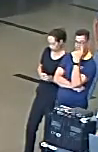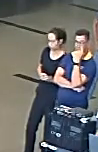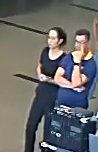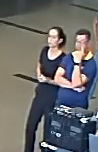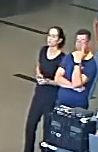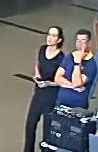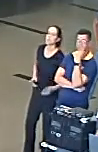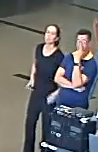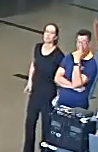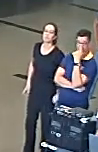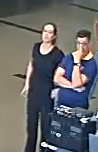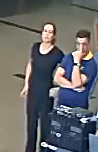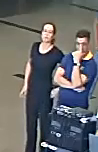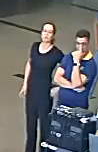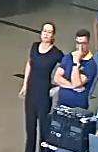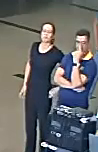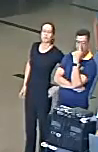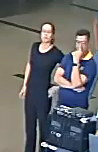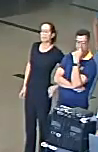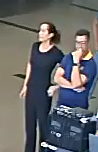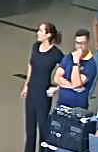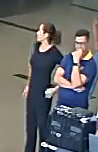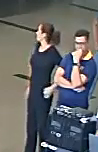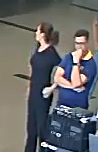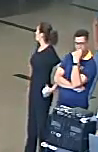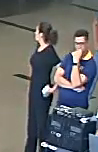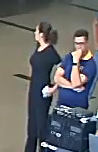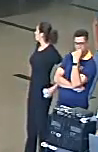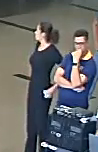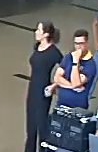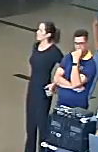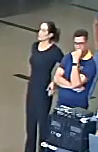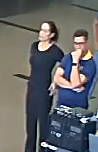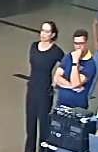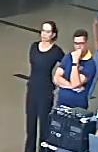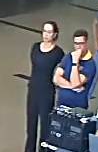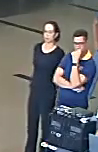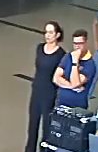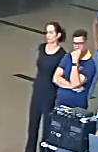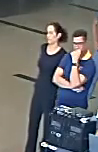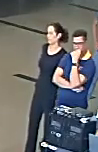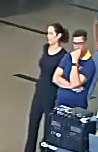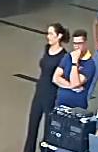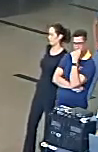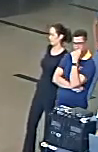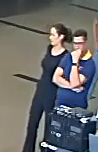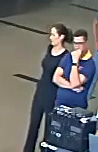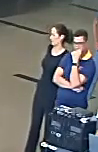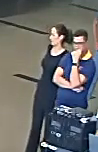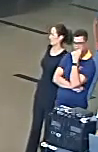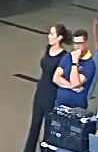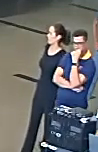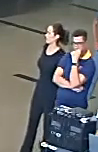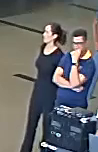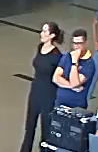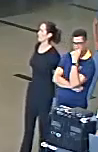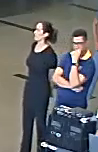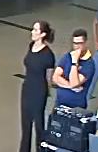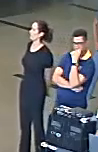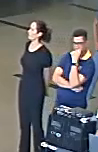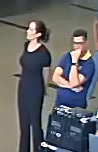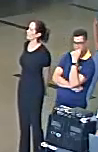eu parei o ônibus parei mesmo o ônibus eu sou do concep falei vamos parar e vamos colocar esse